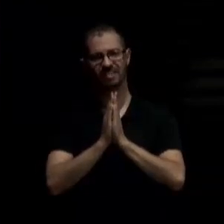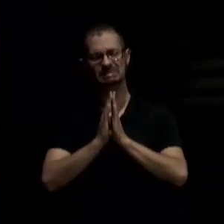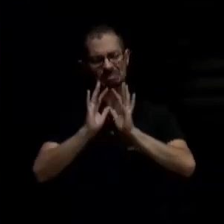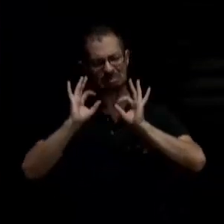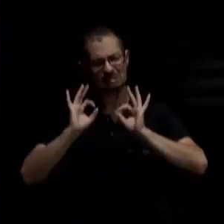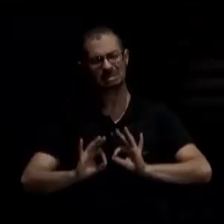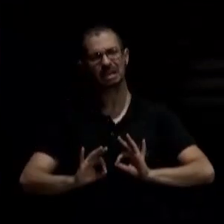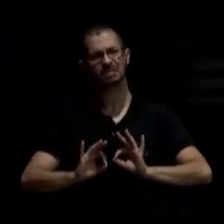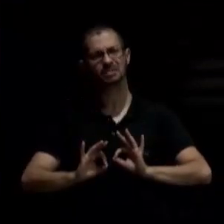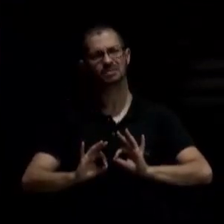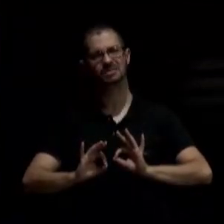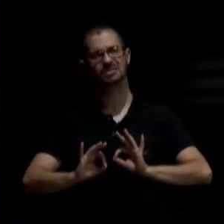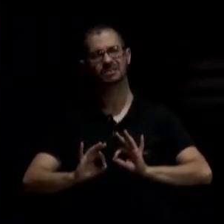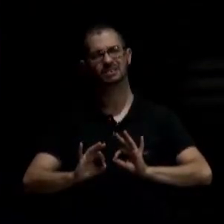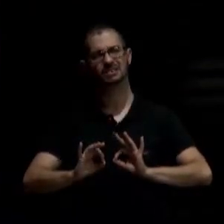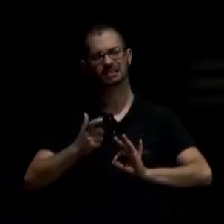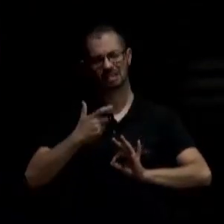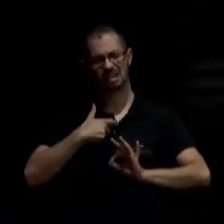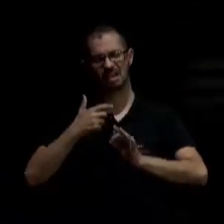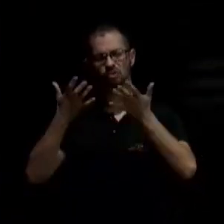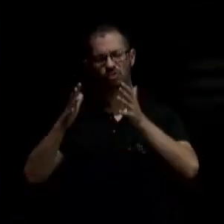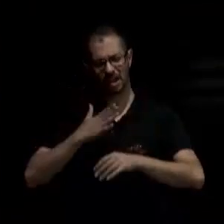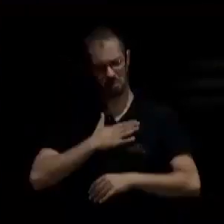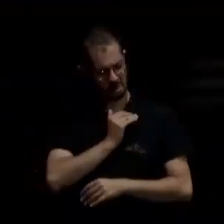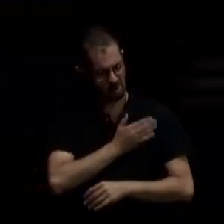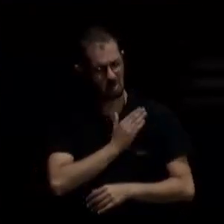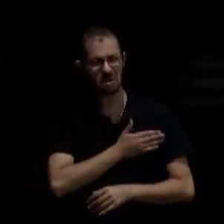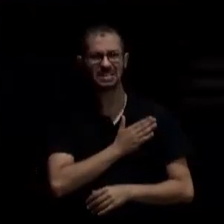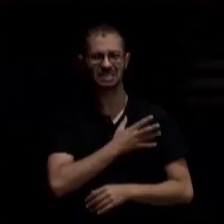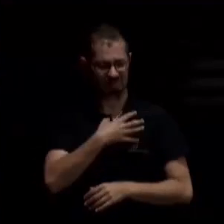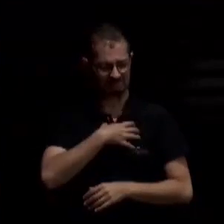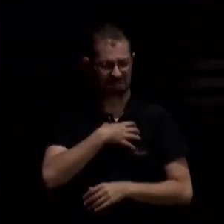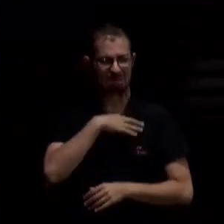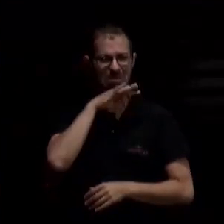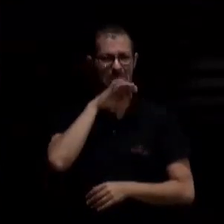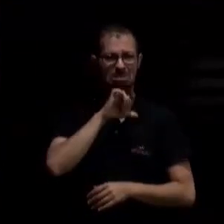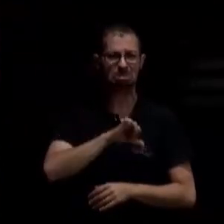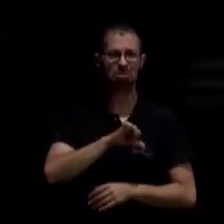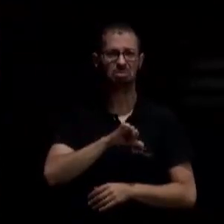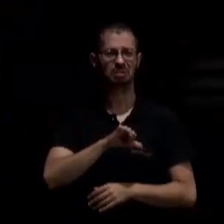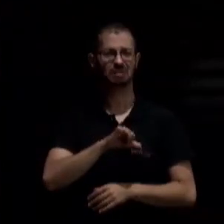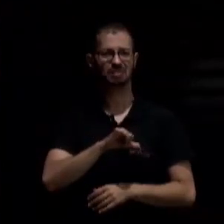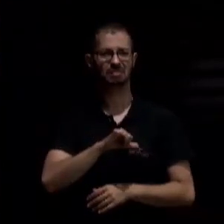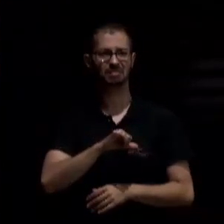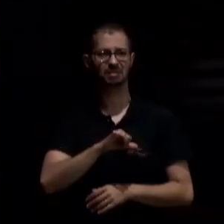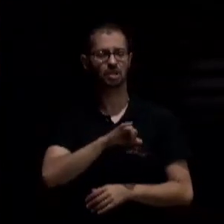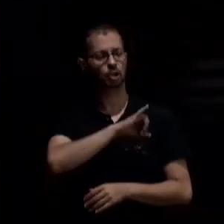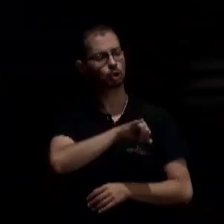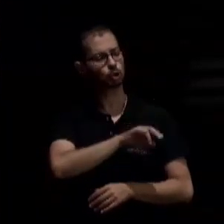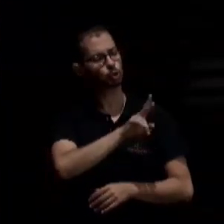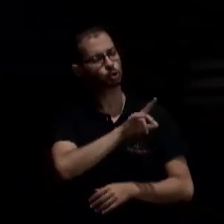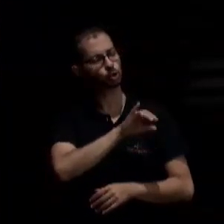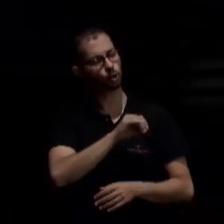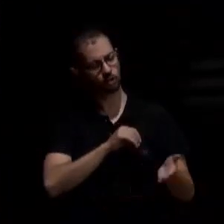sinceridade do que você está dizendo. Eu não quero que no meu coração tenha tiririca. Ô, Júlio, eu preciso que você passe lá em casa.